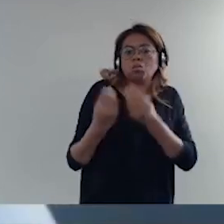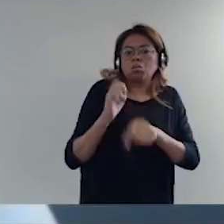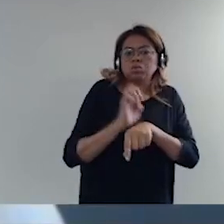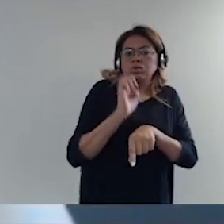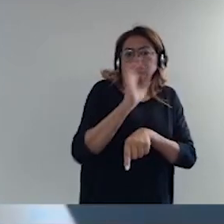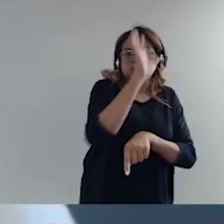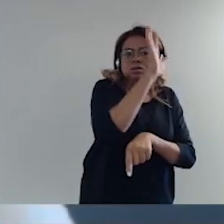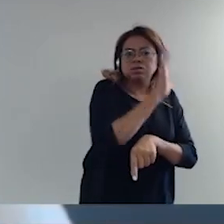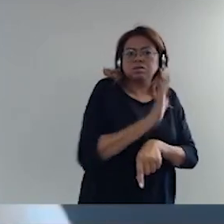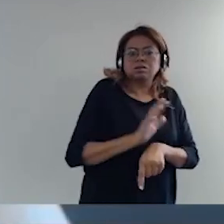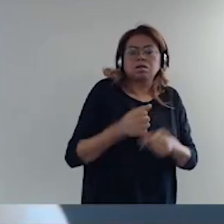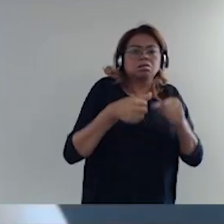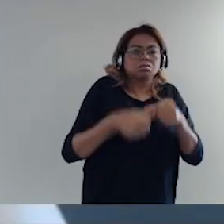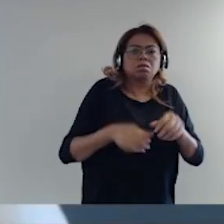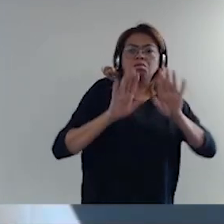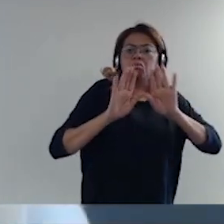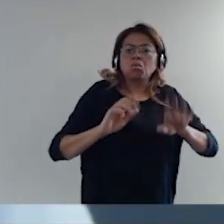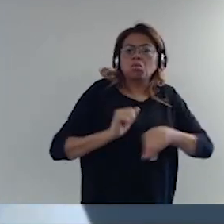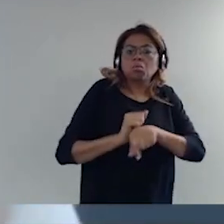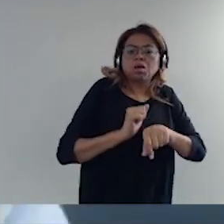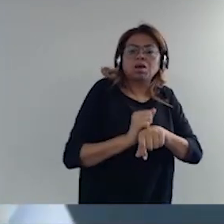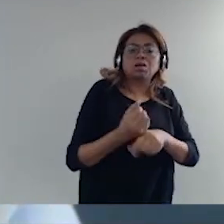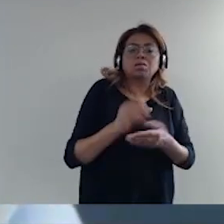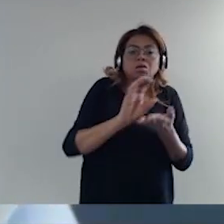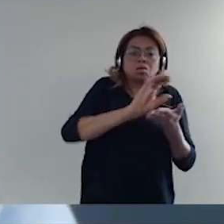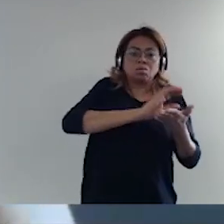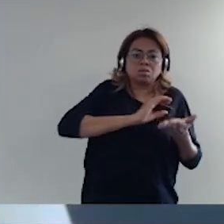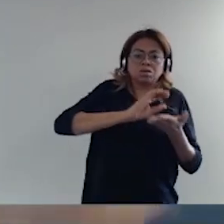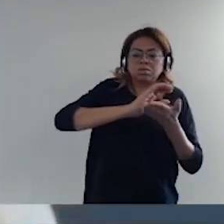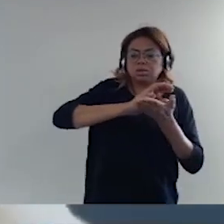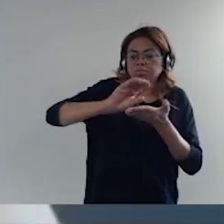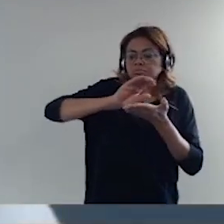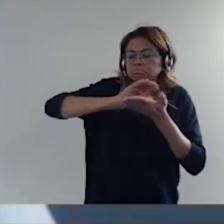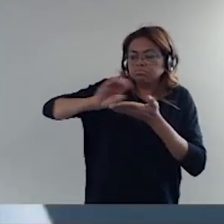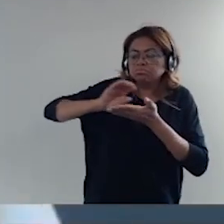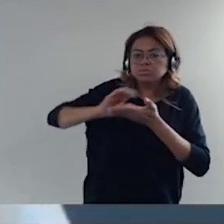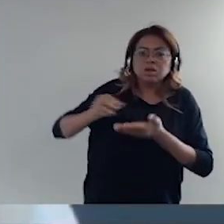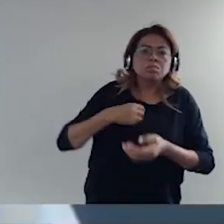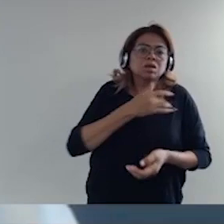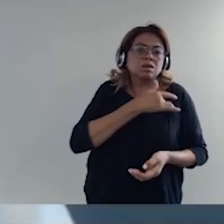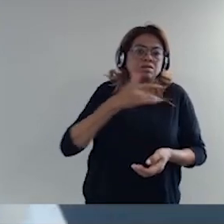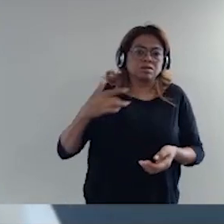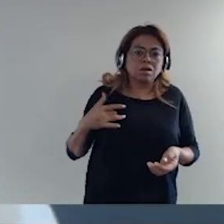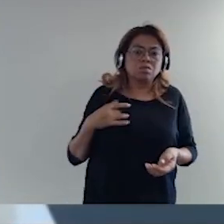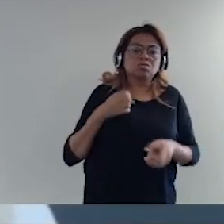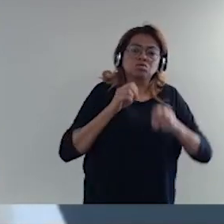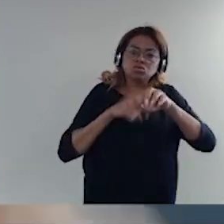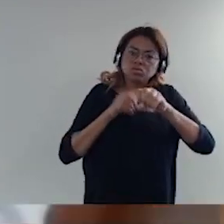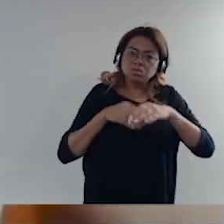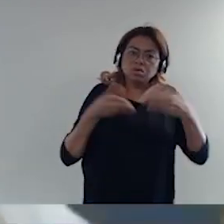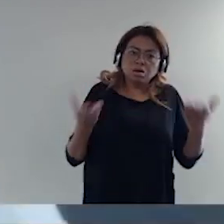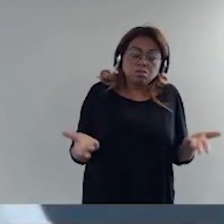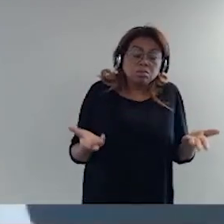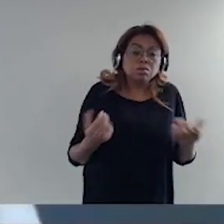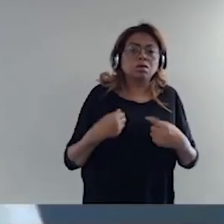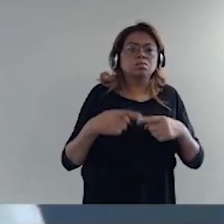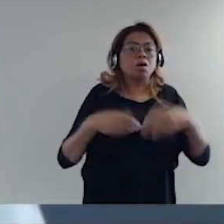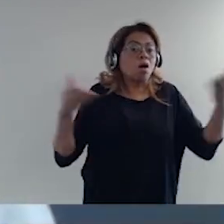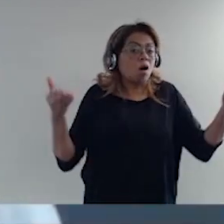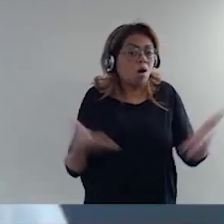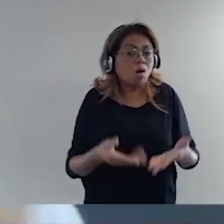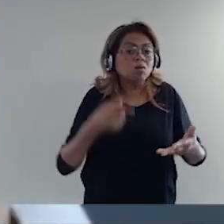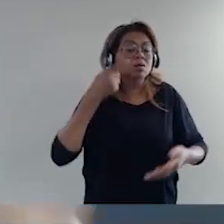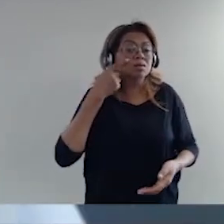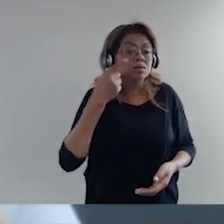como os dedicados à saúde e à educação. Saúde e educação são os fatores que agravaram a crise no Brasil de